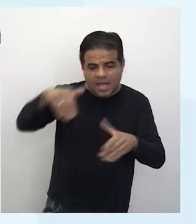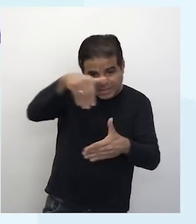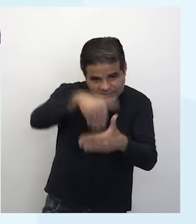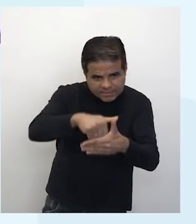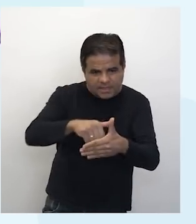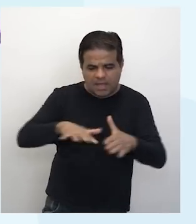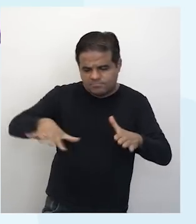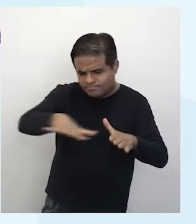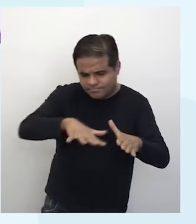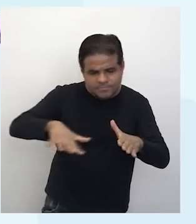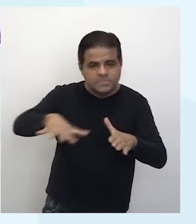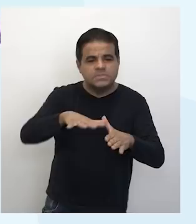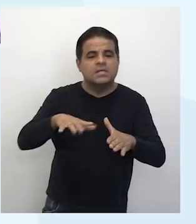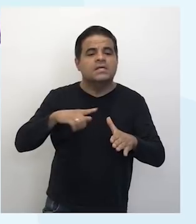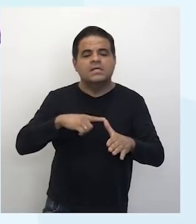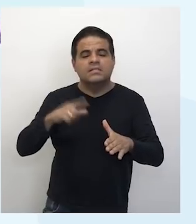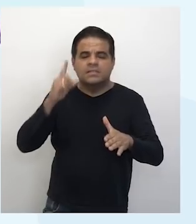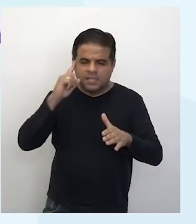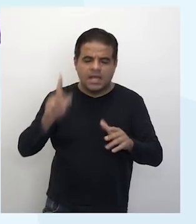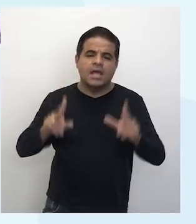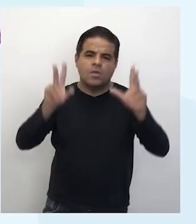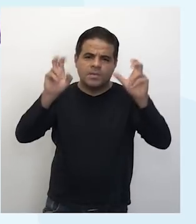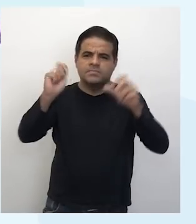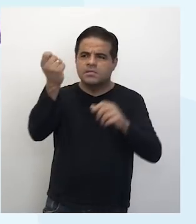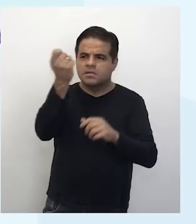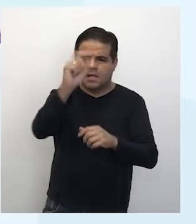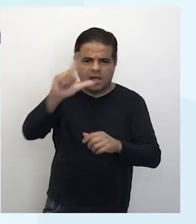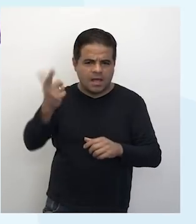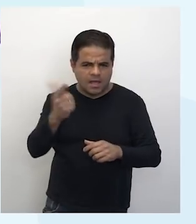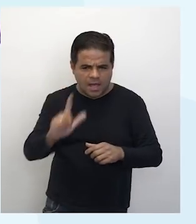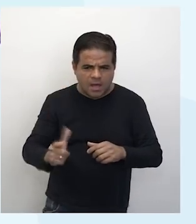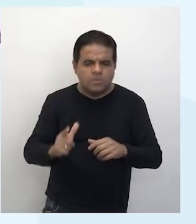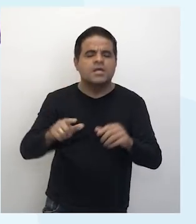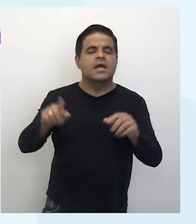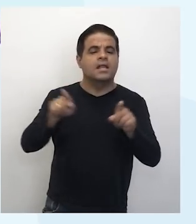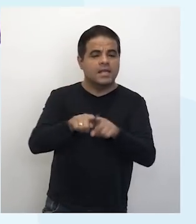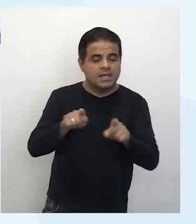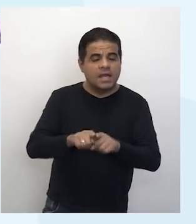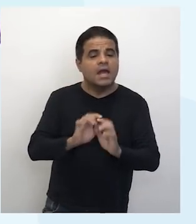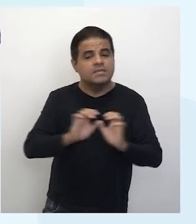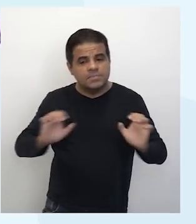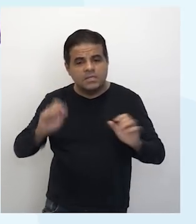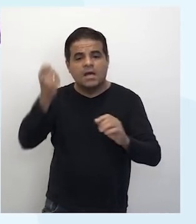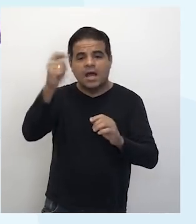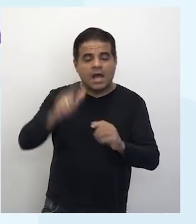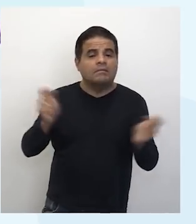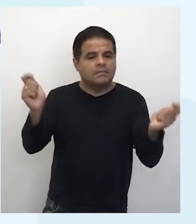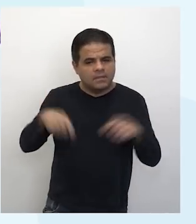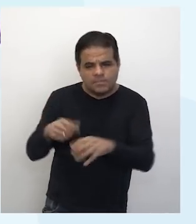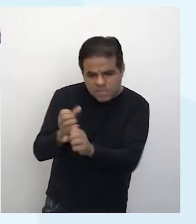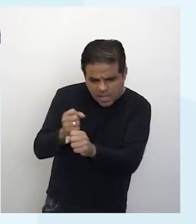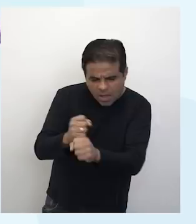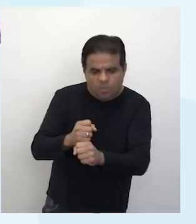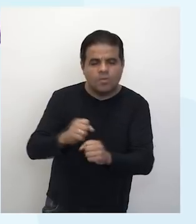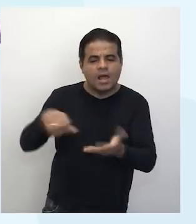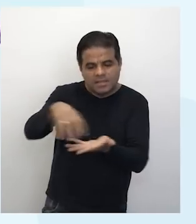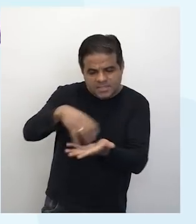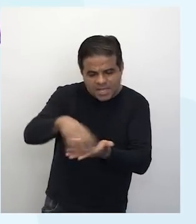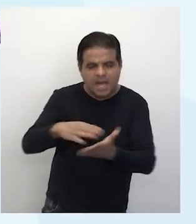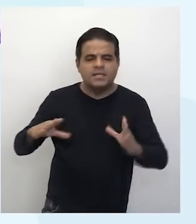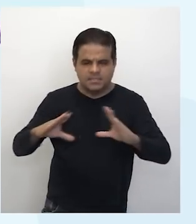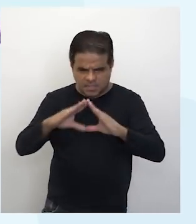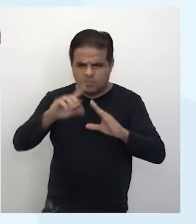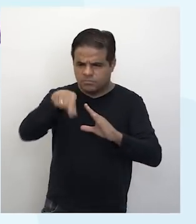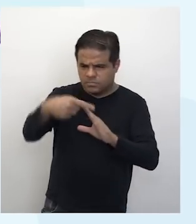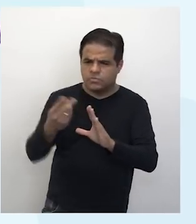interna. Existe uma expressão algébrica que a gente chama de fórmula que permite o cálculo dessa área desse triângulo. Daqui um pouco a gente